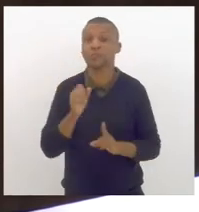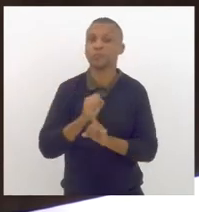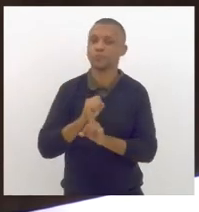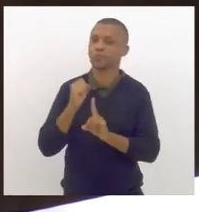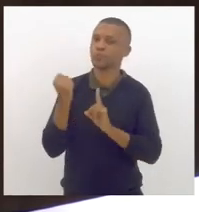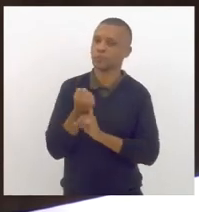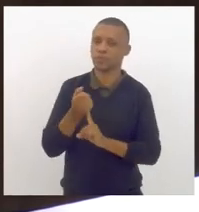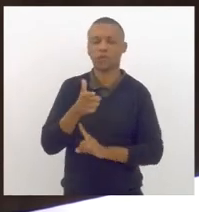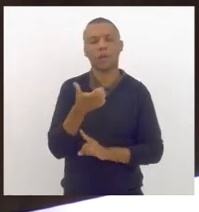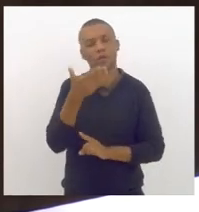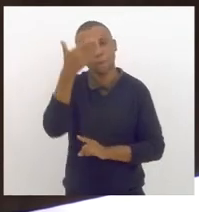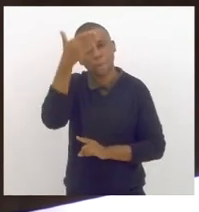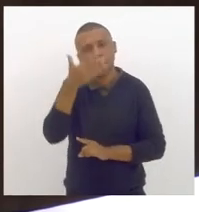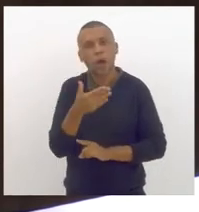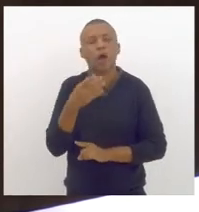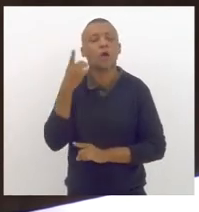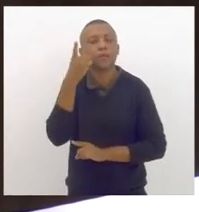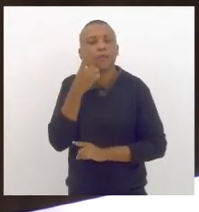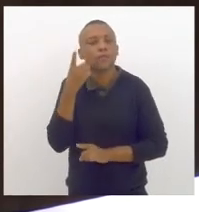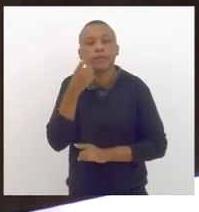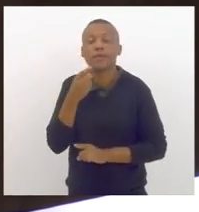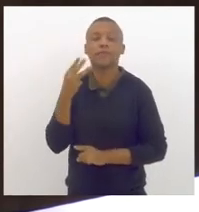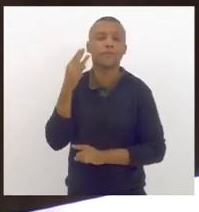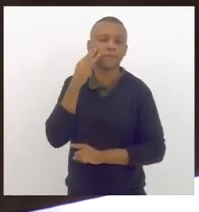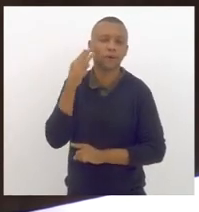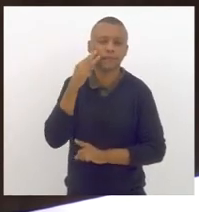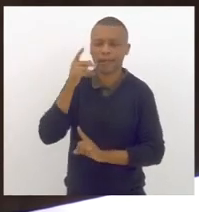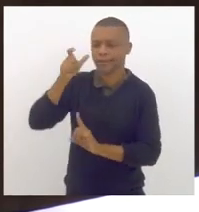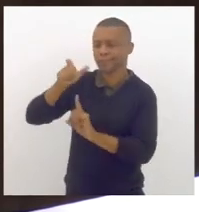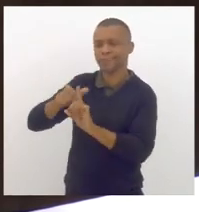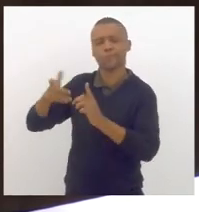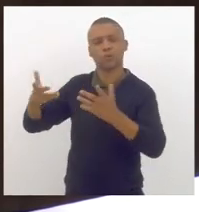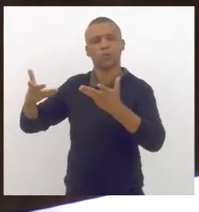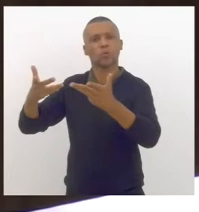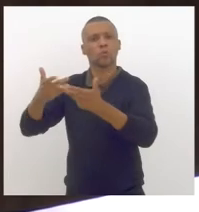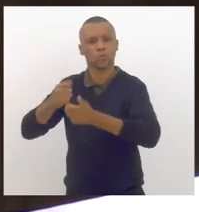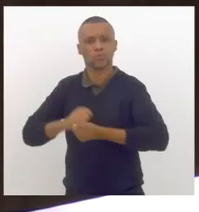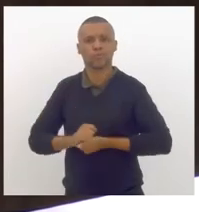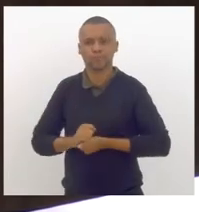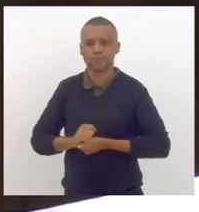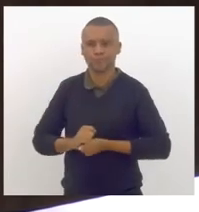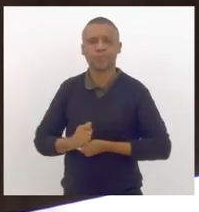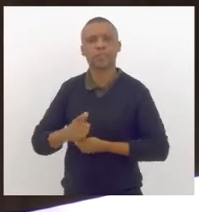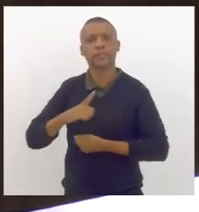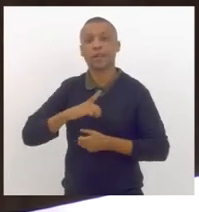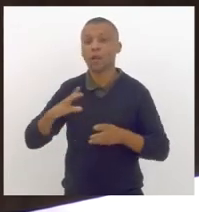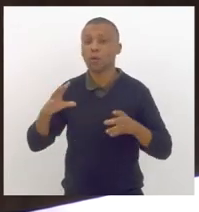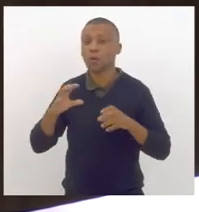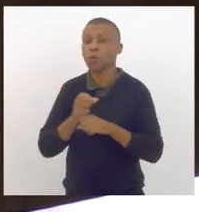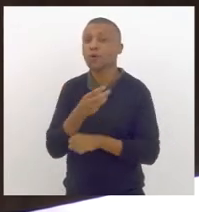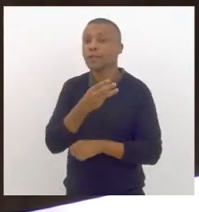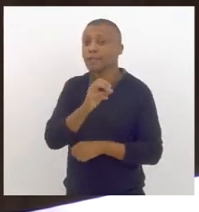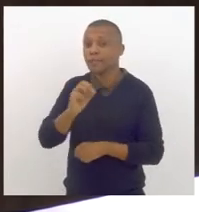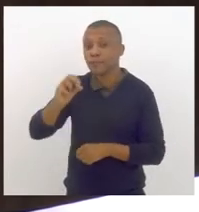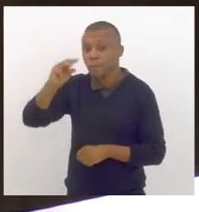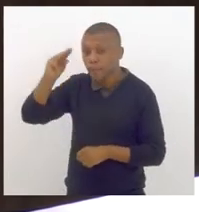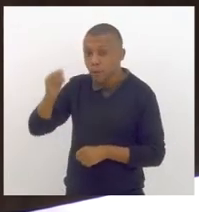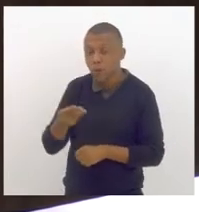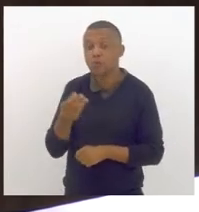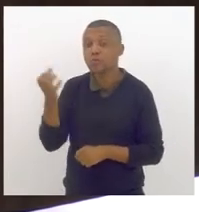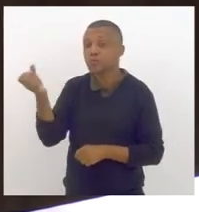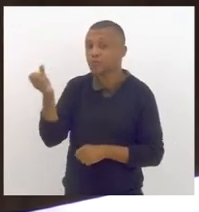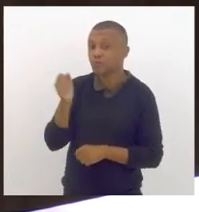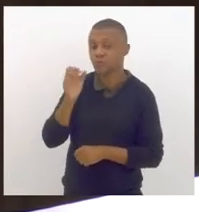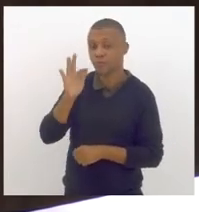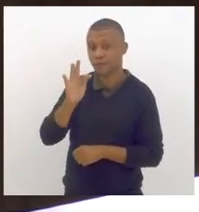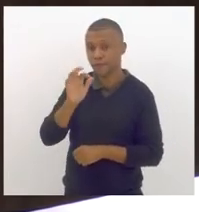fazer constar o deputado Valdec, grande deputado, que vai ter quase 300 milhões de FEIs, mas o governo do